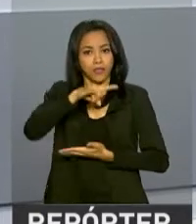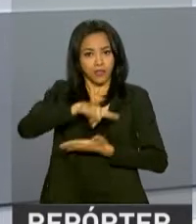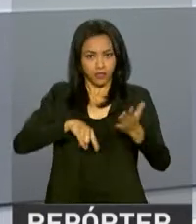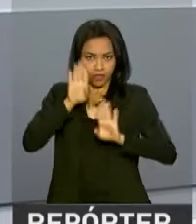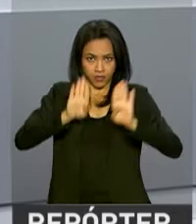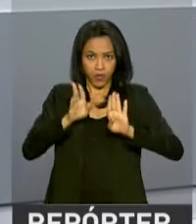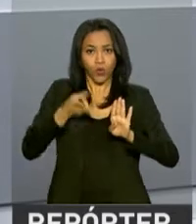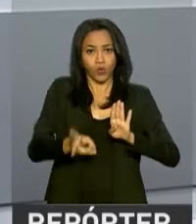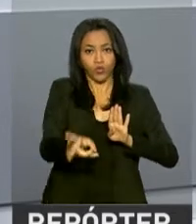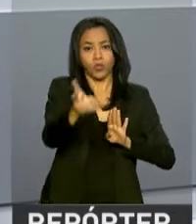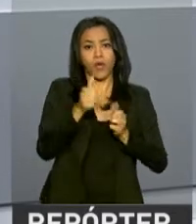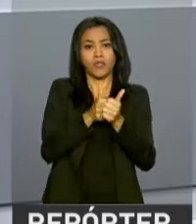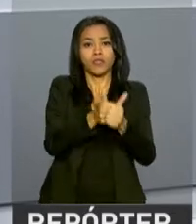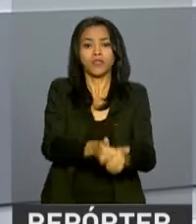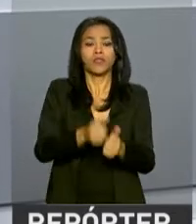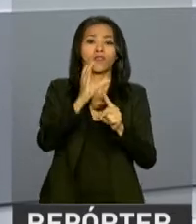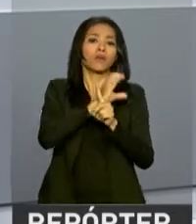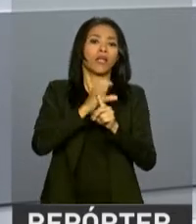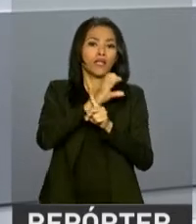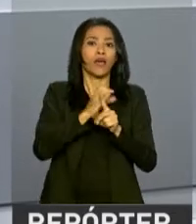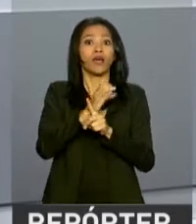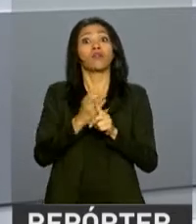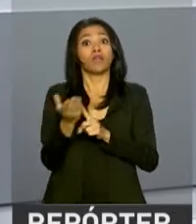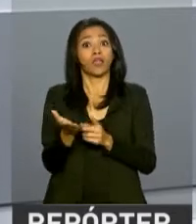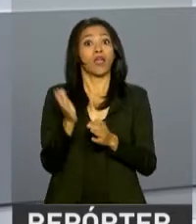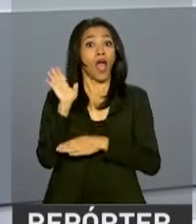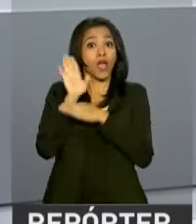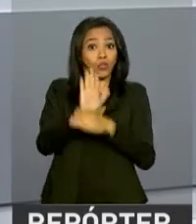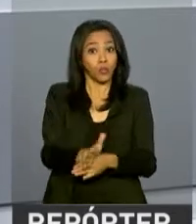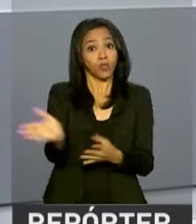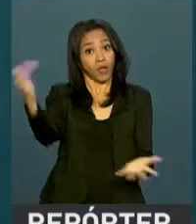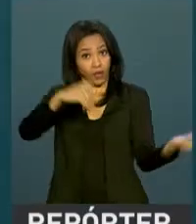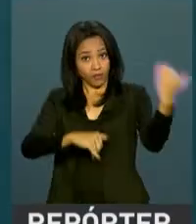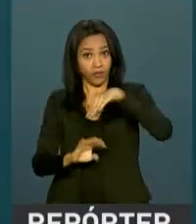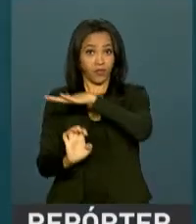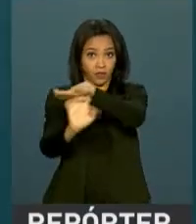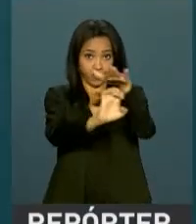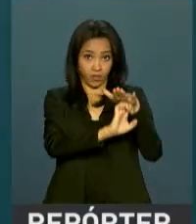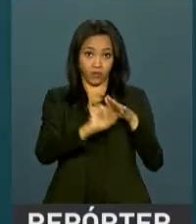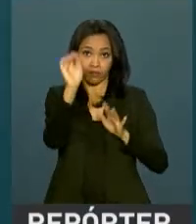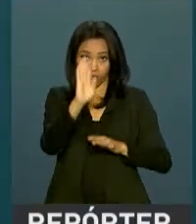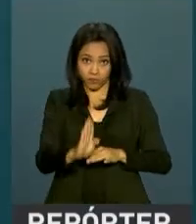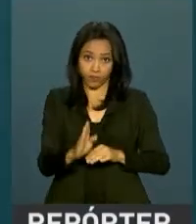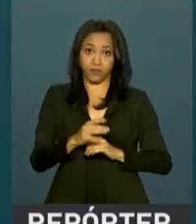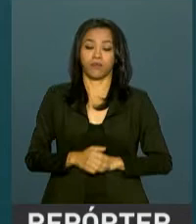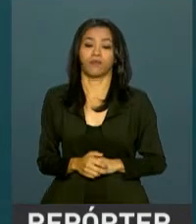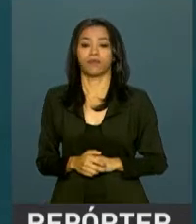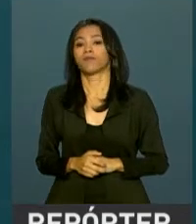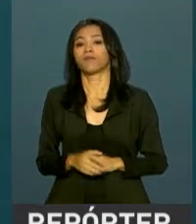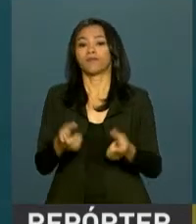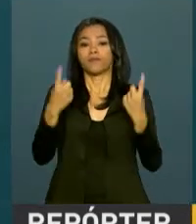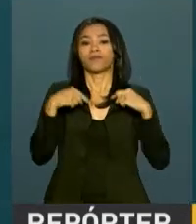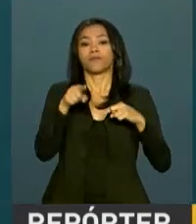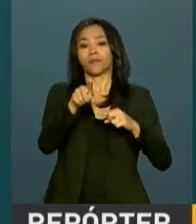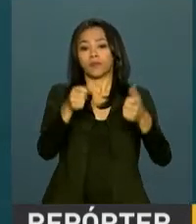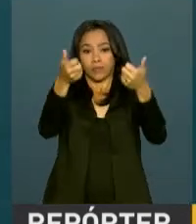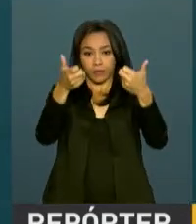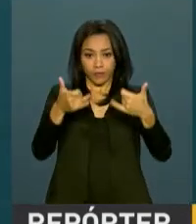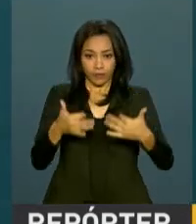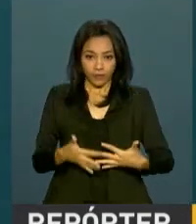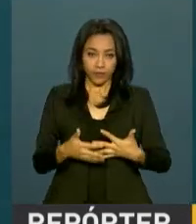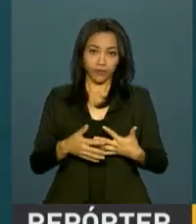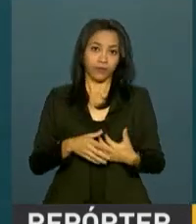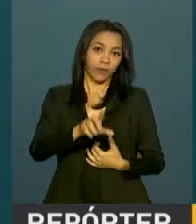de rodadas que ajudam a atrair investimentos para o país trata-se da exploração